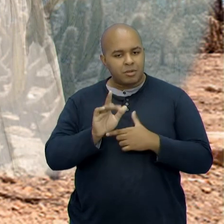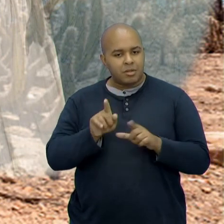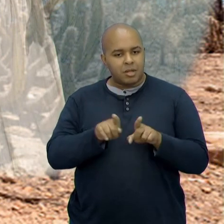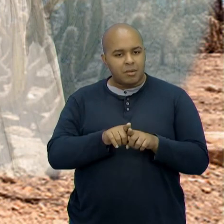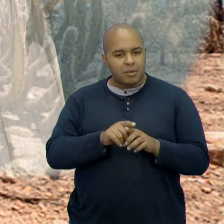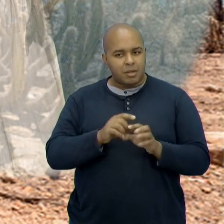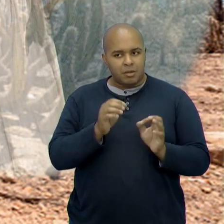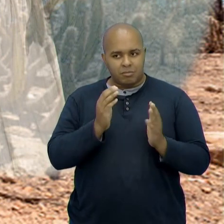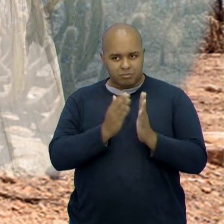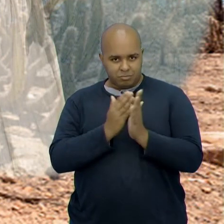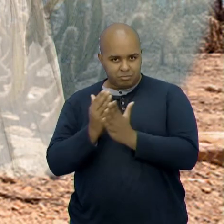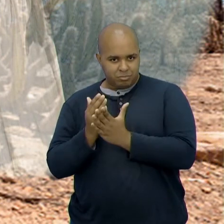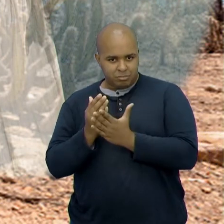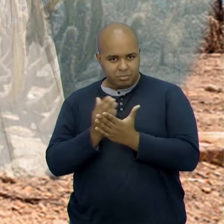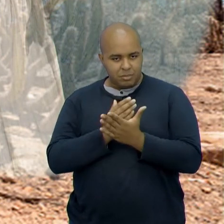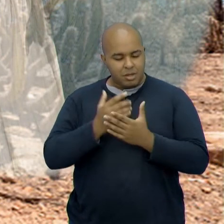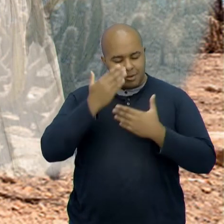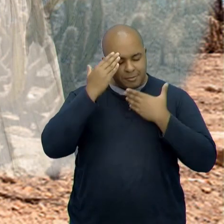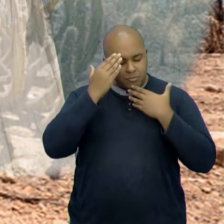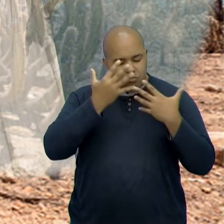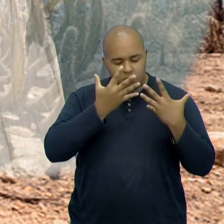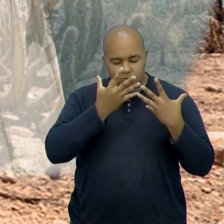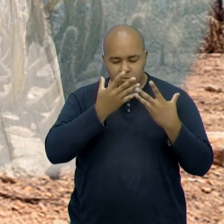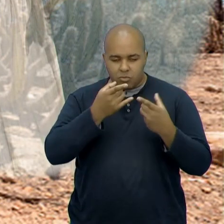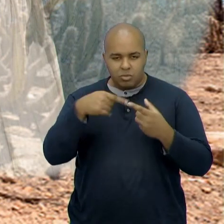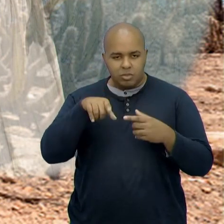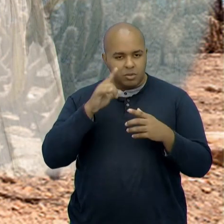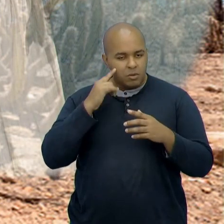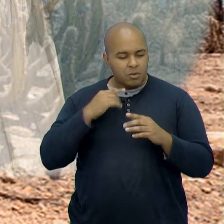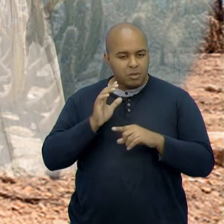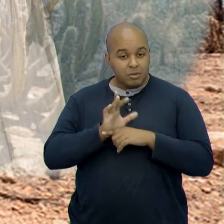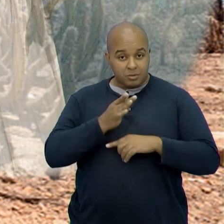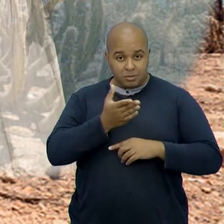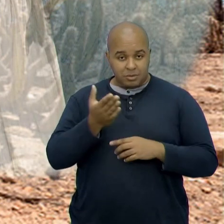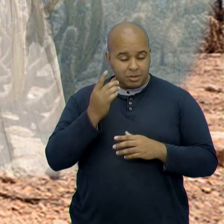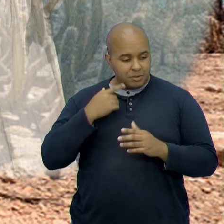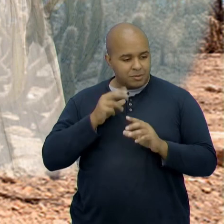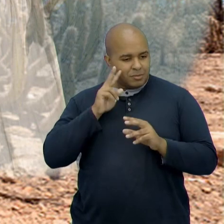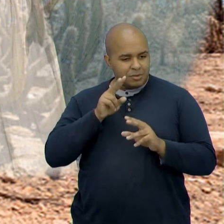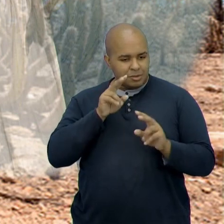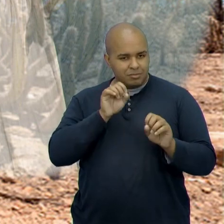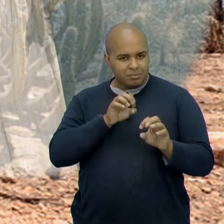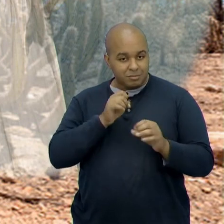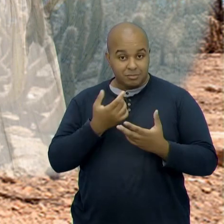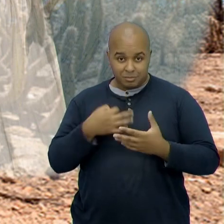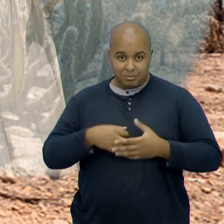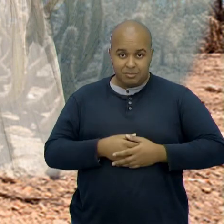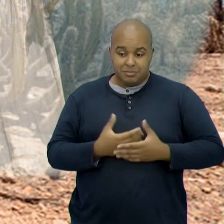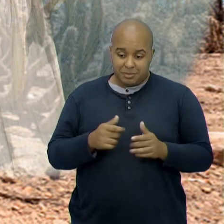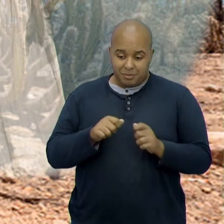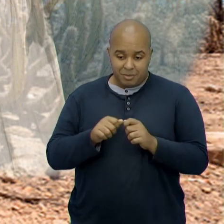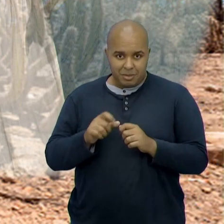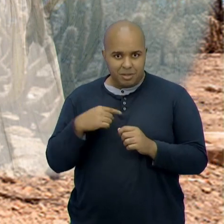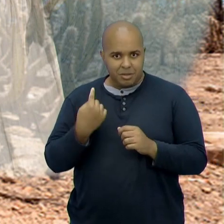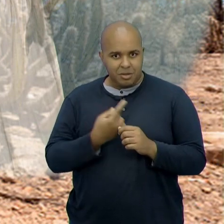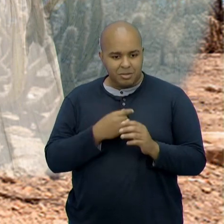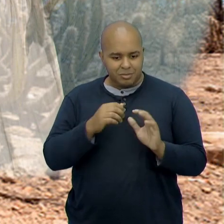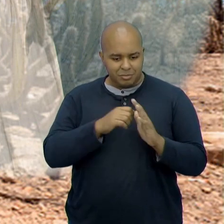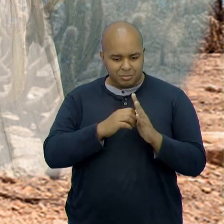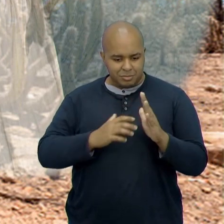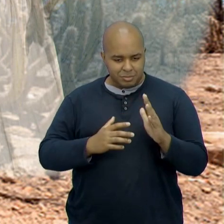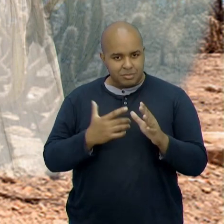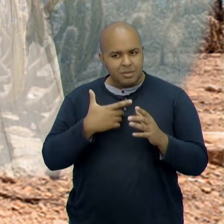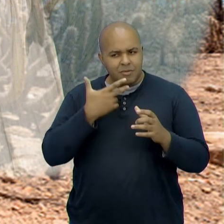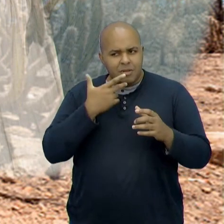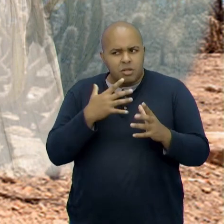e obra literária, tá? Agradecer demais a colaboração de vocês, assistindo às aulas e fazendo as nossas tarefas